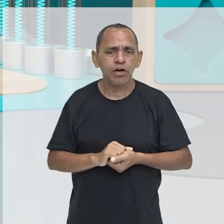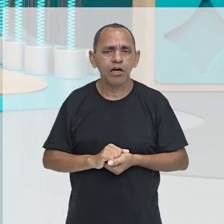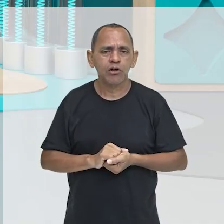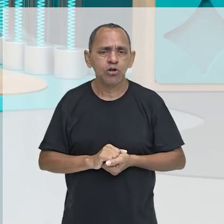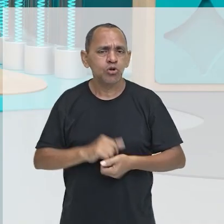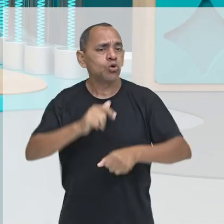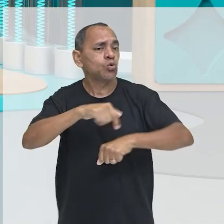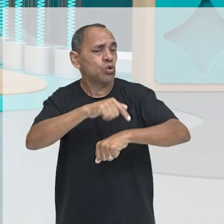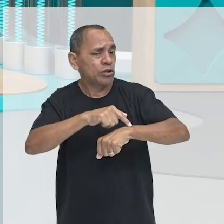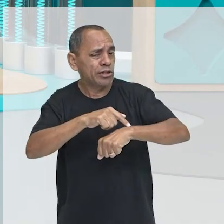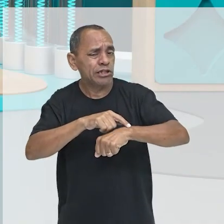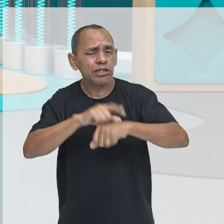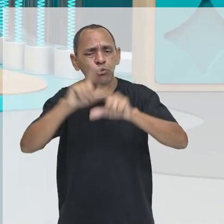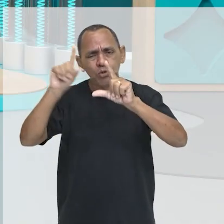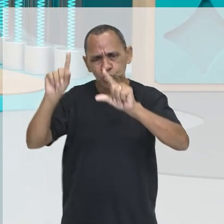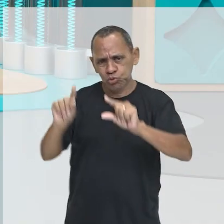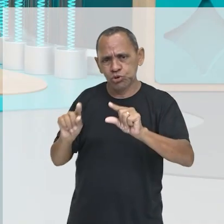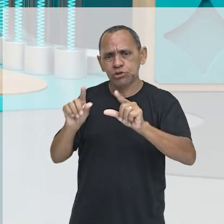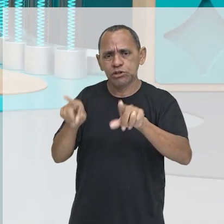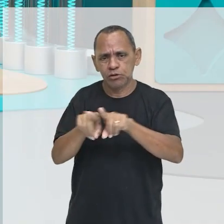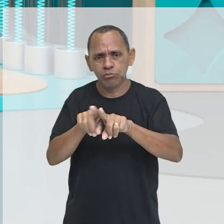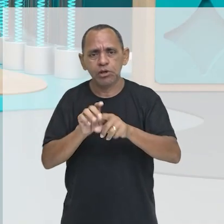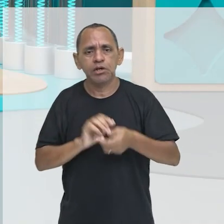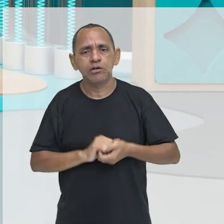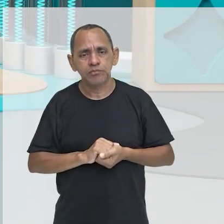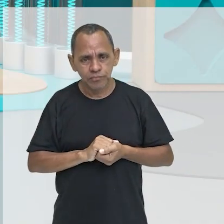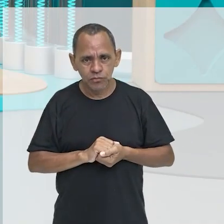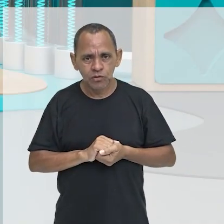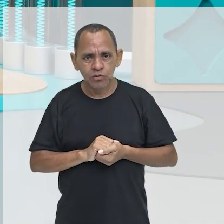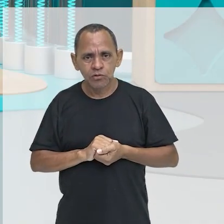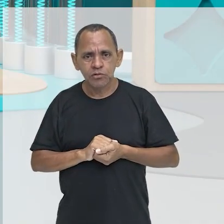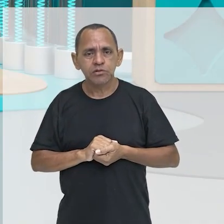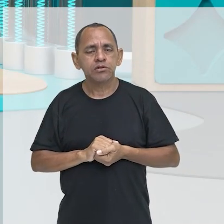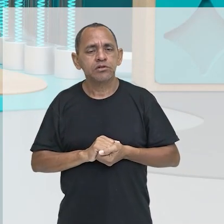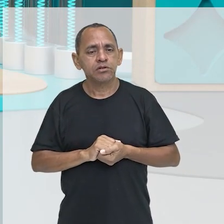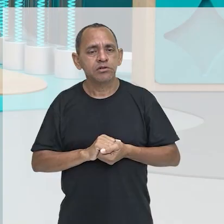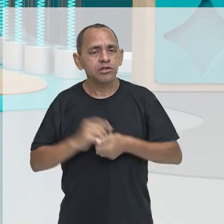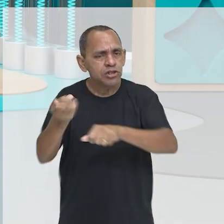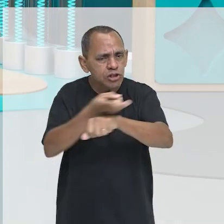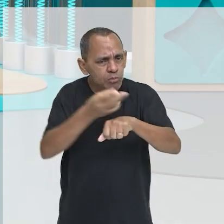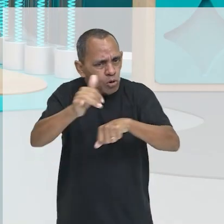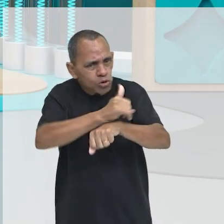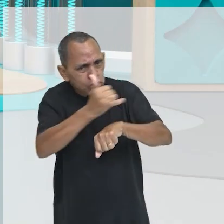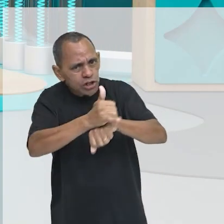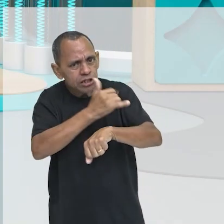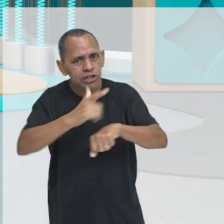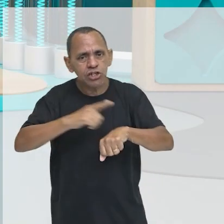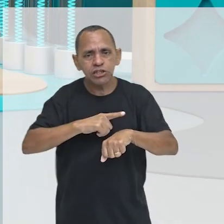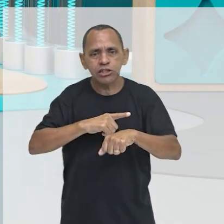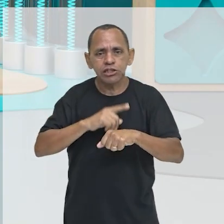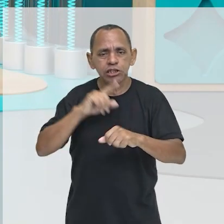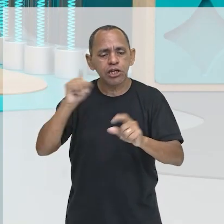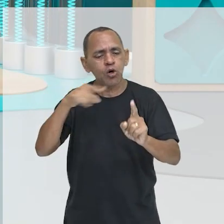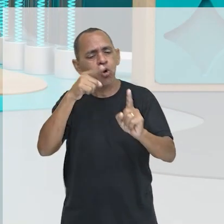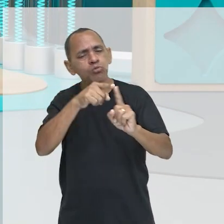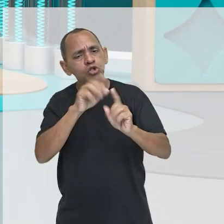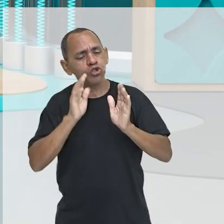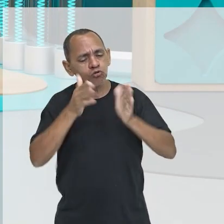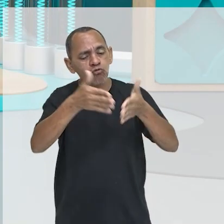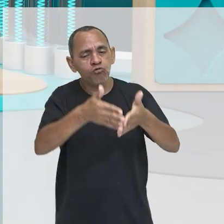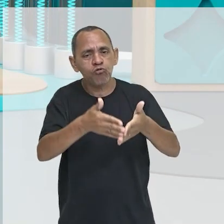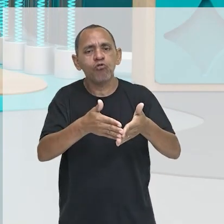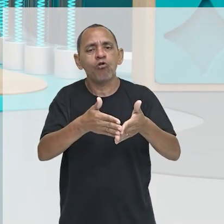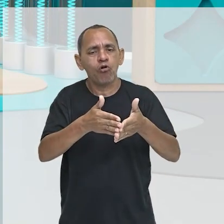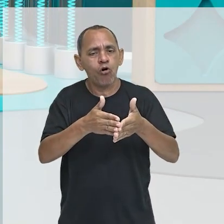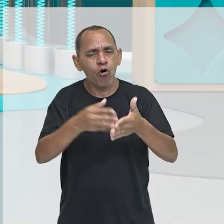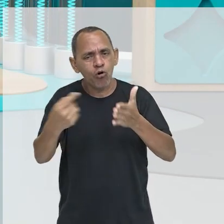nesse caso, você usa, né, lançando mão aí dessas estratégias para chegar ao objetivo, né, que é aquela pergunta que